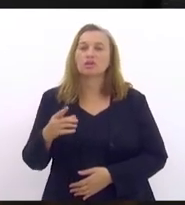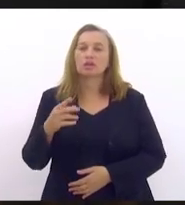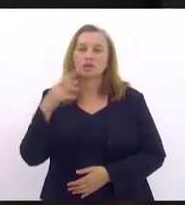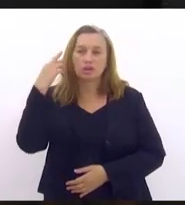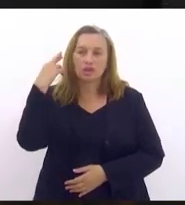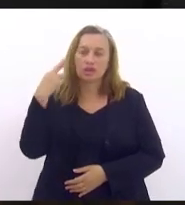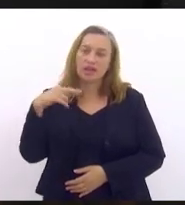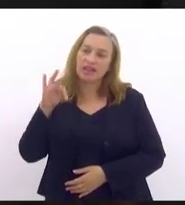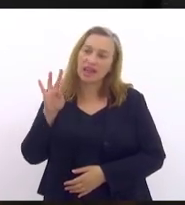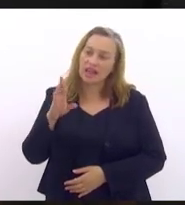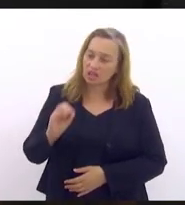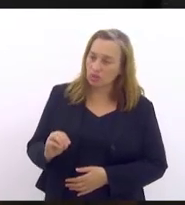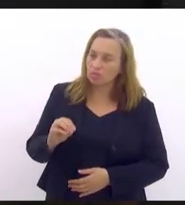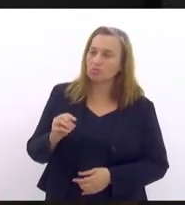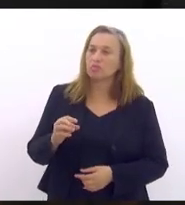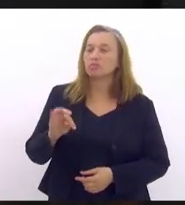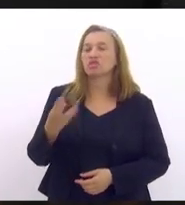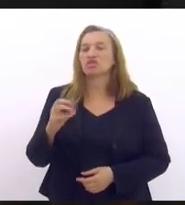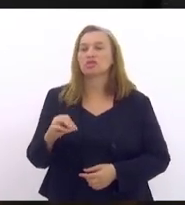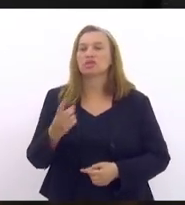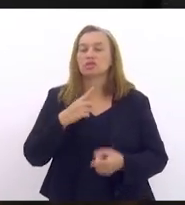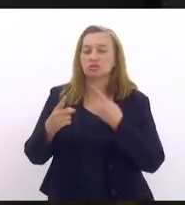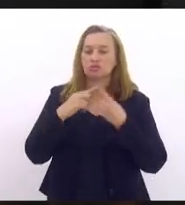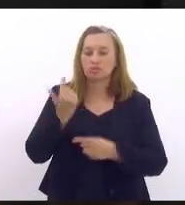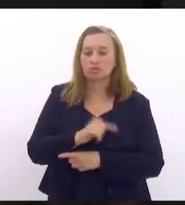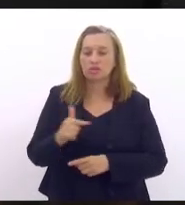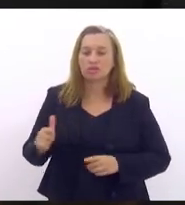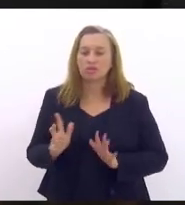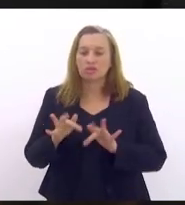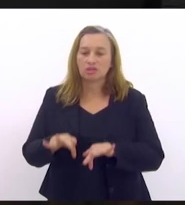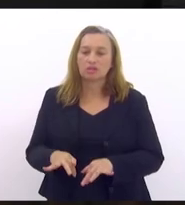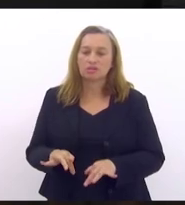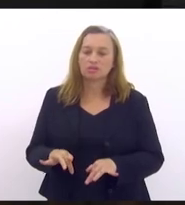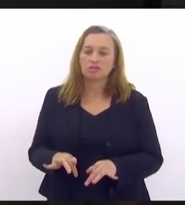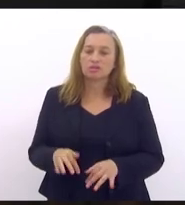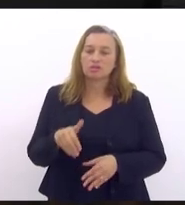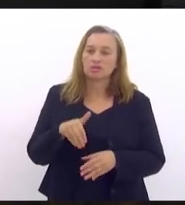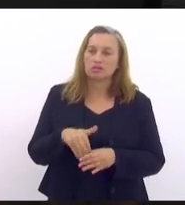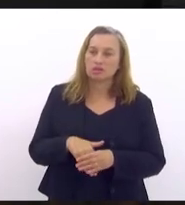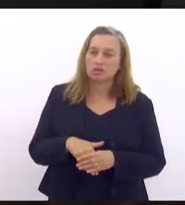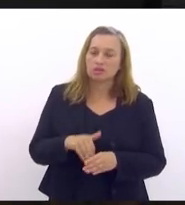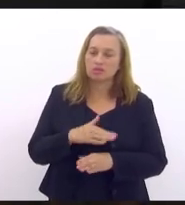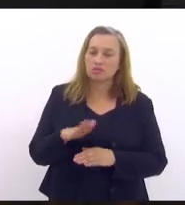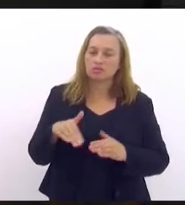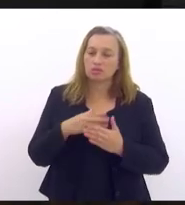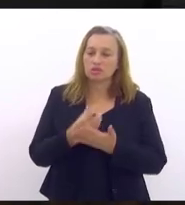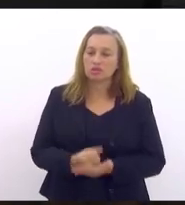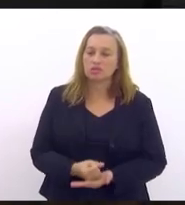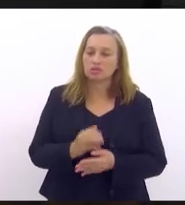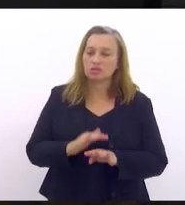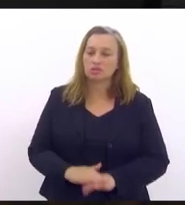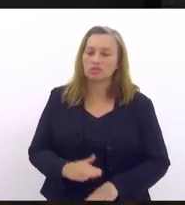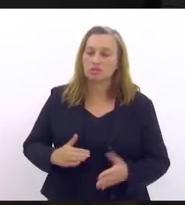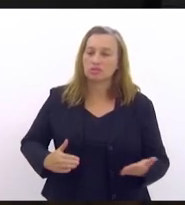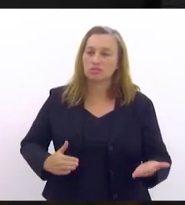Renato Machado. Em discussão, não havendo quem queira discutir, encerrada a discussão. Em votação,